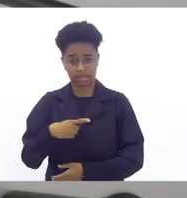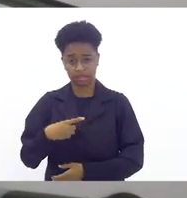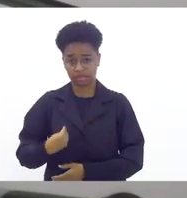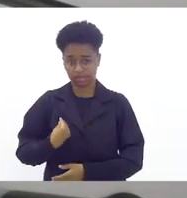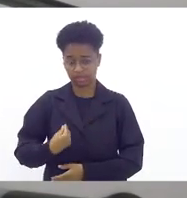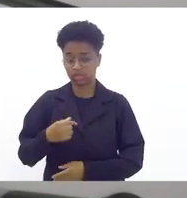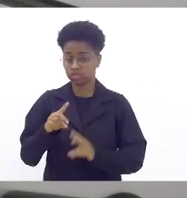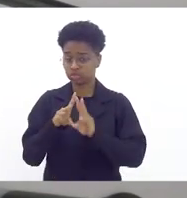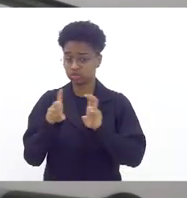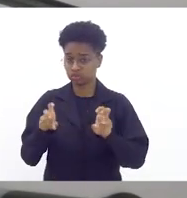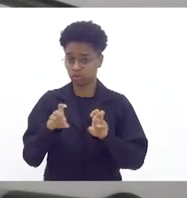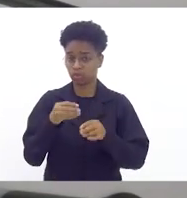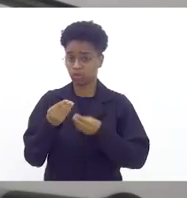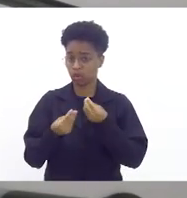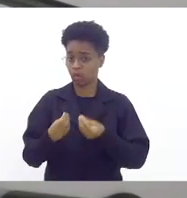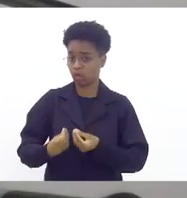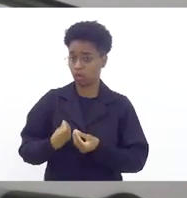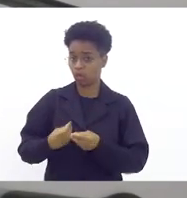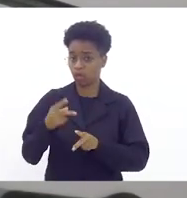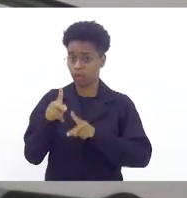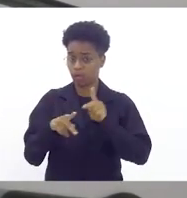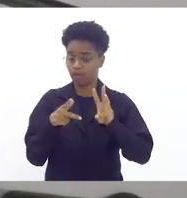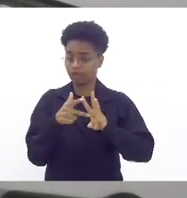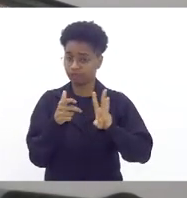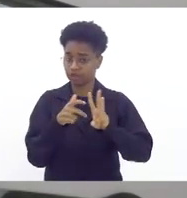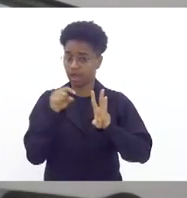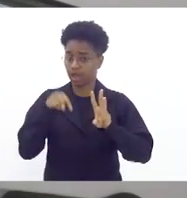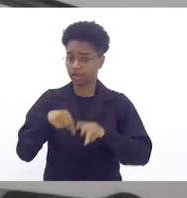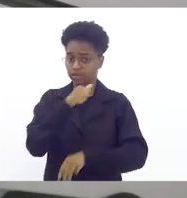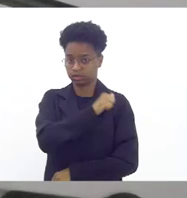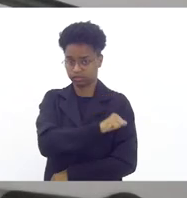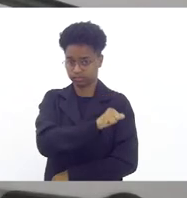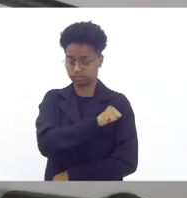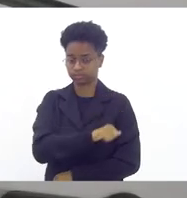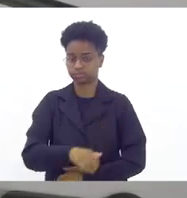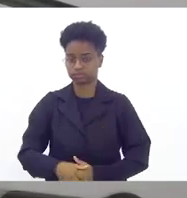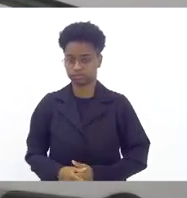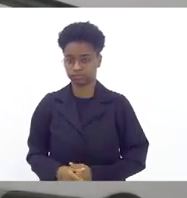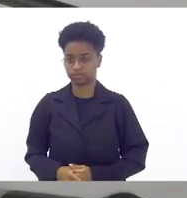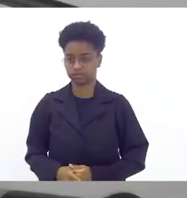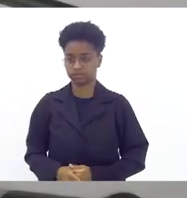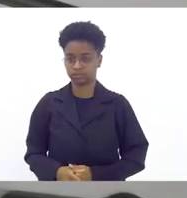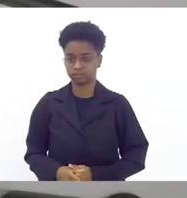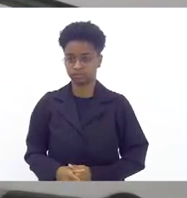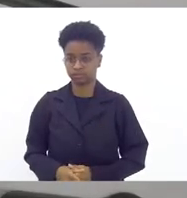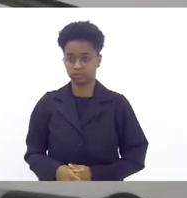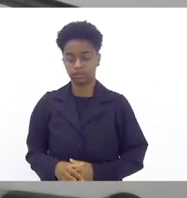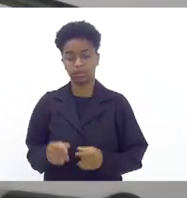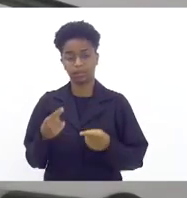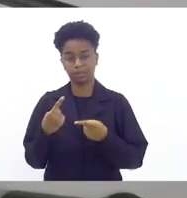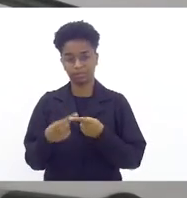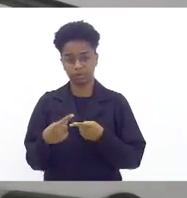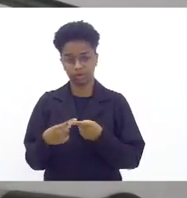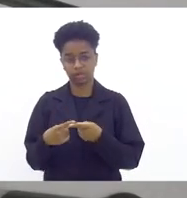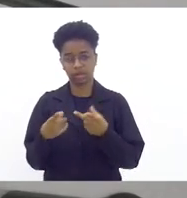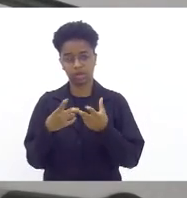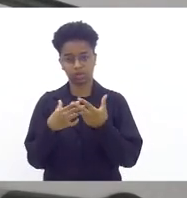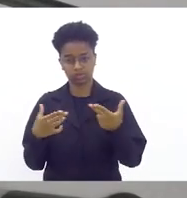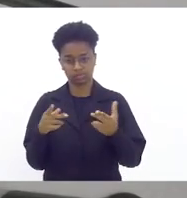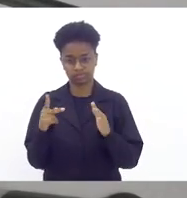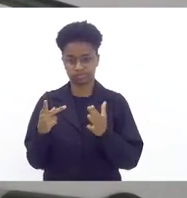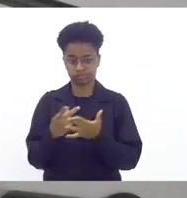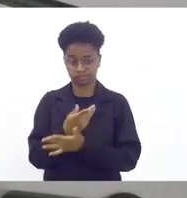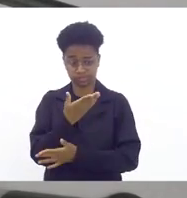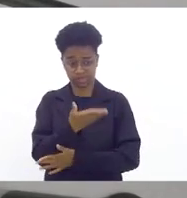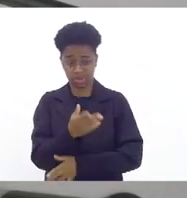situação dos povos indígenas no estado do Rio de Janeiro. Porque o que acontece com os povos